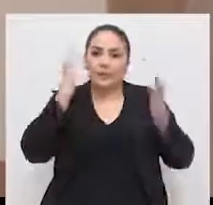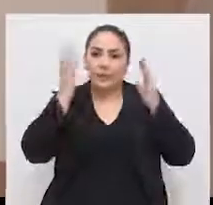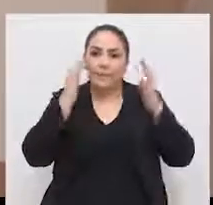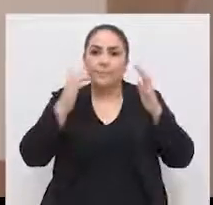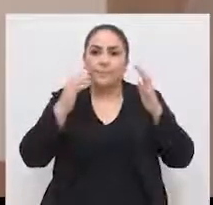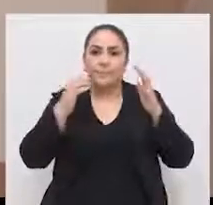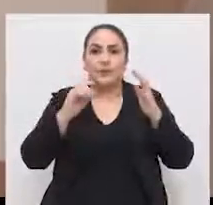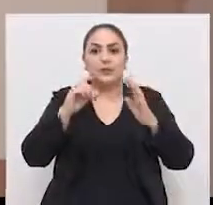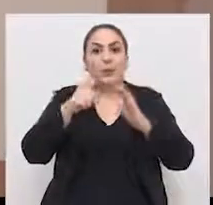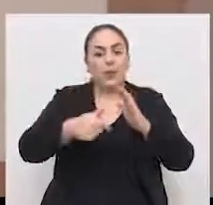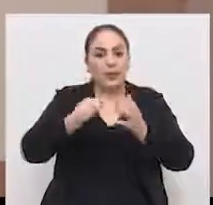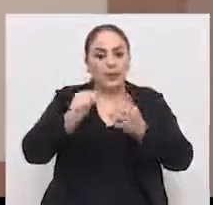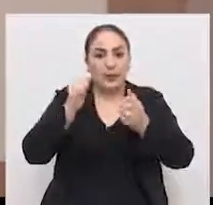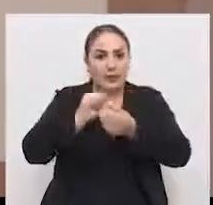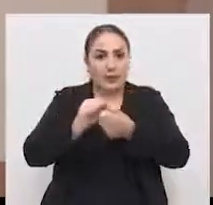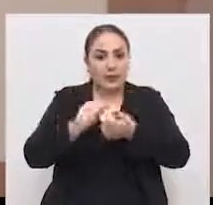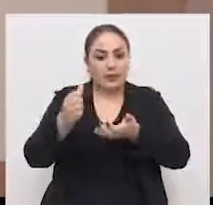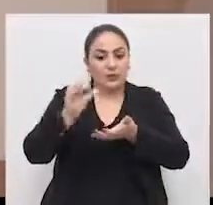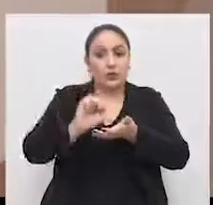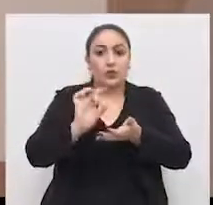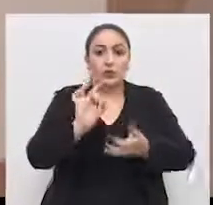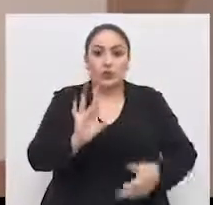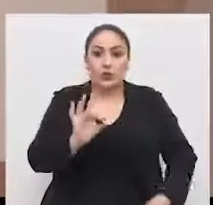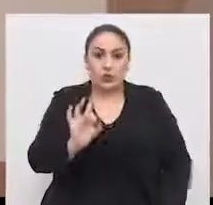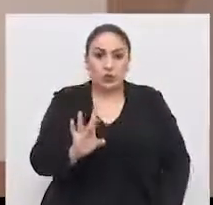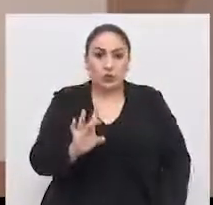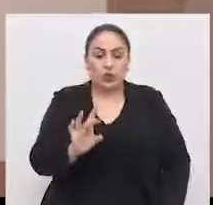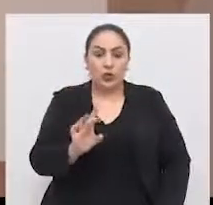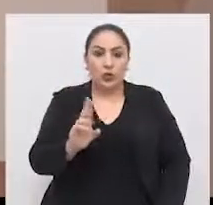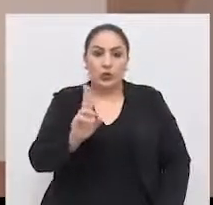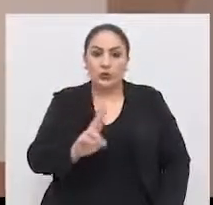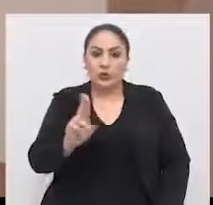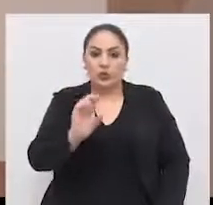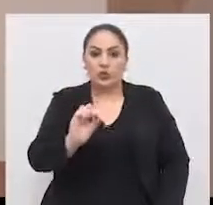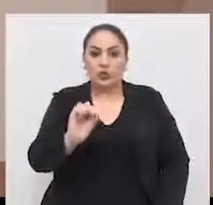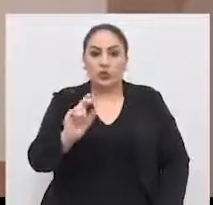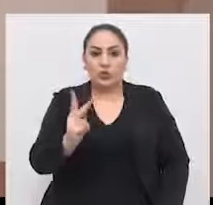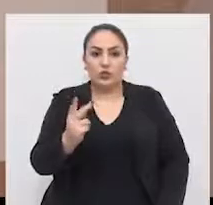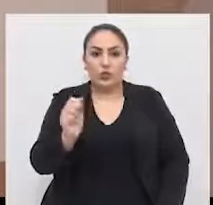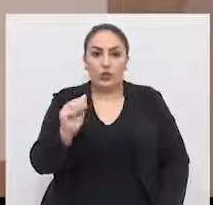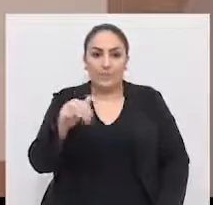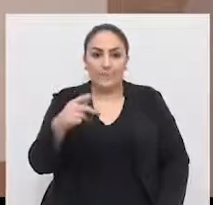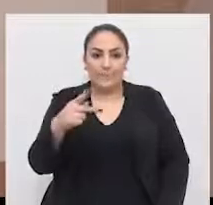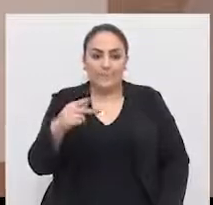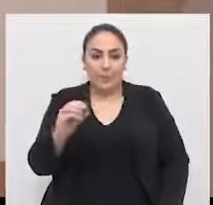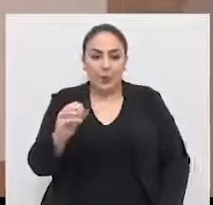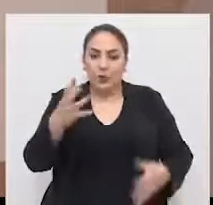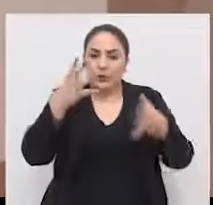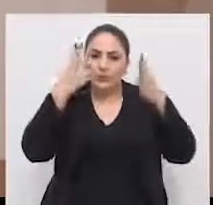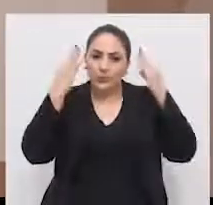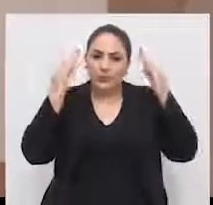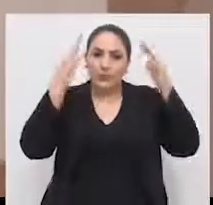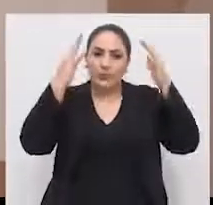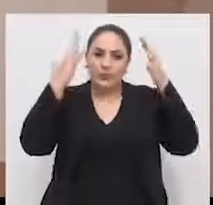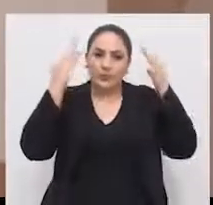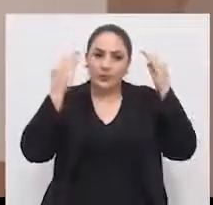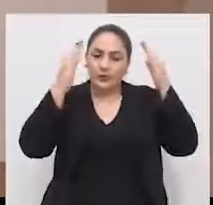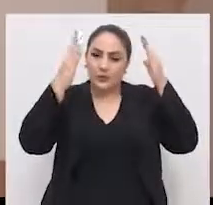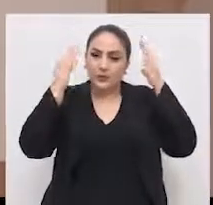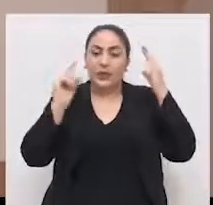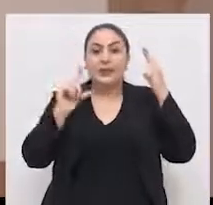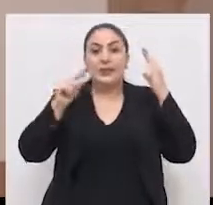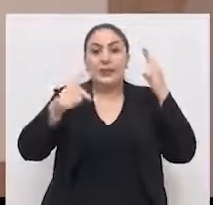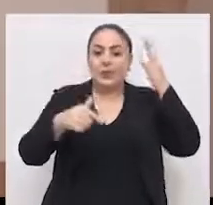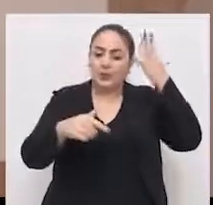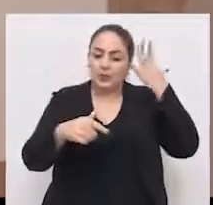enxagoa no banho, lave o seu cabelo somente com shampoo, massageando o seu couro